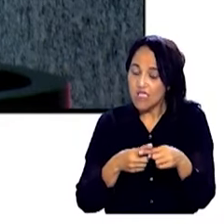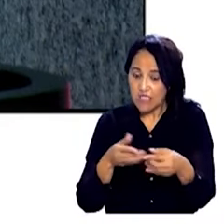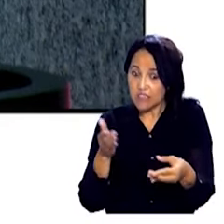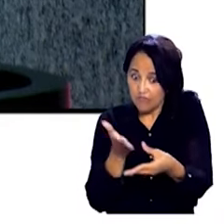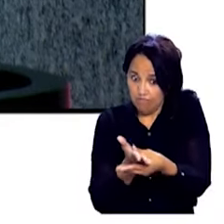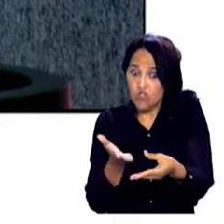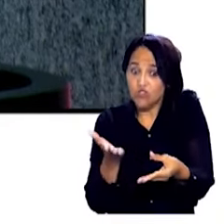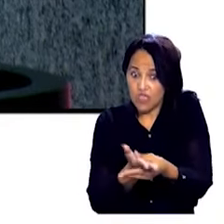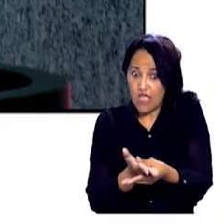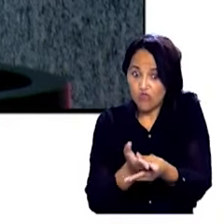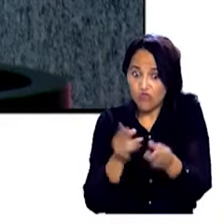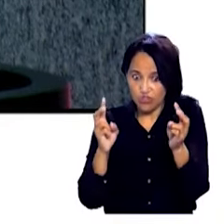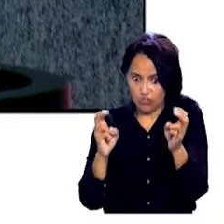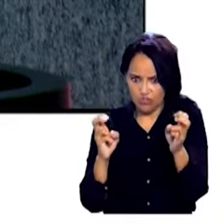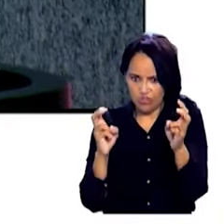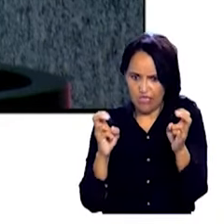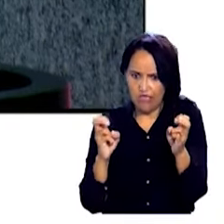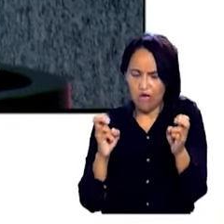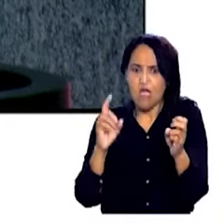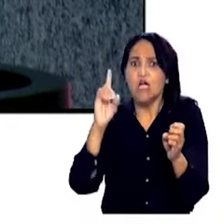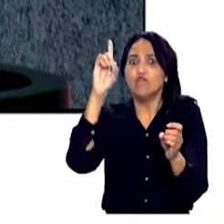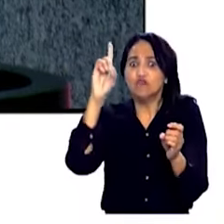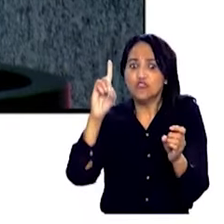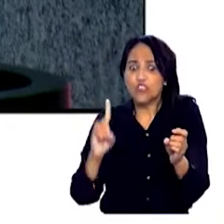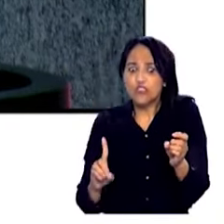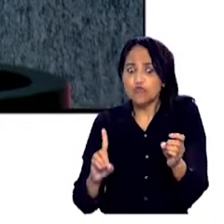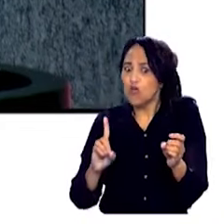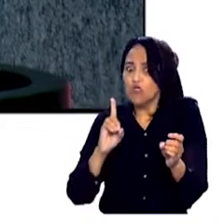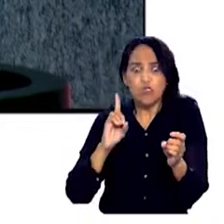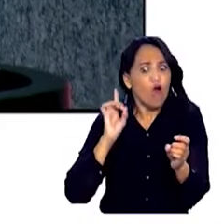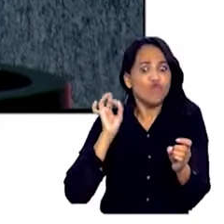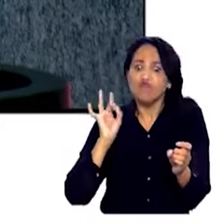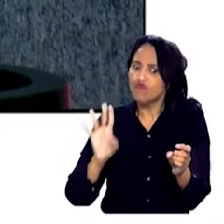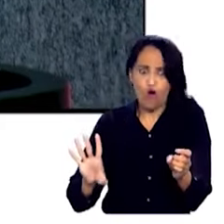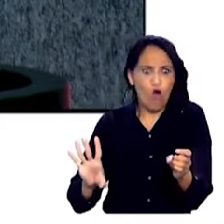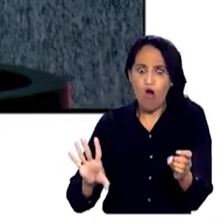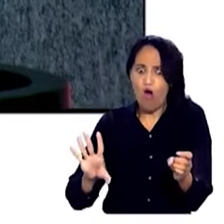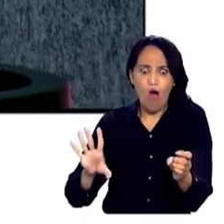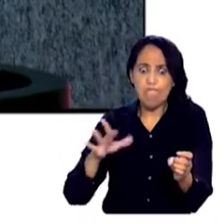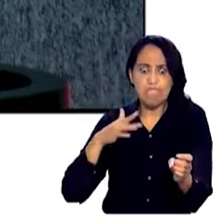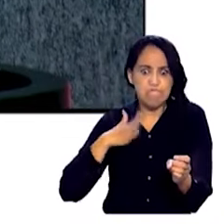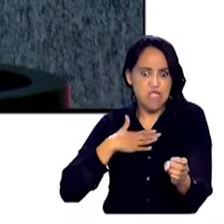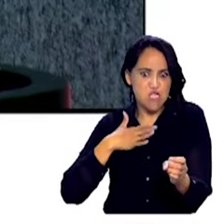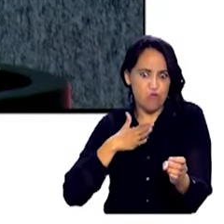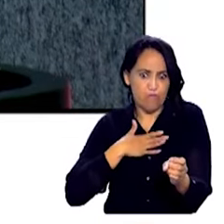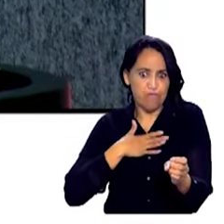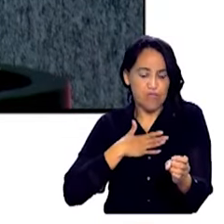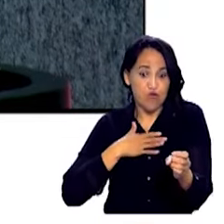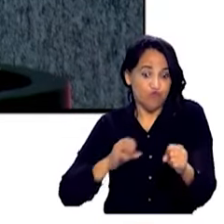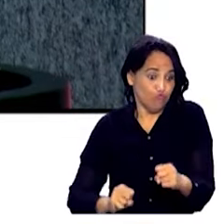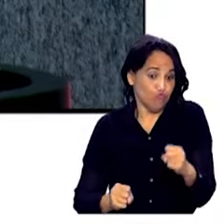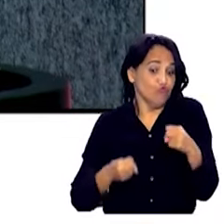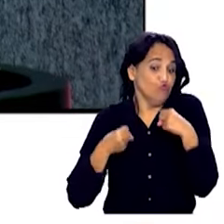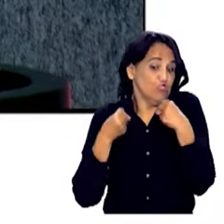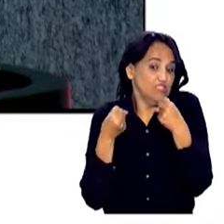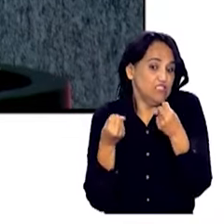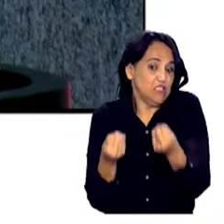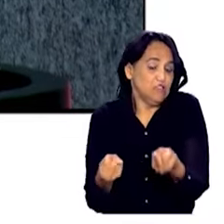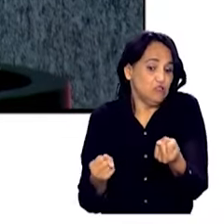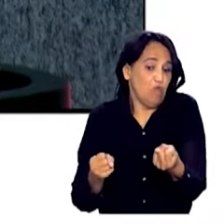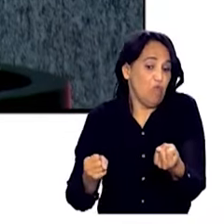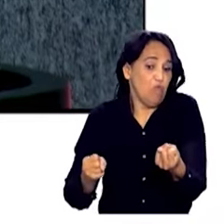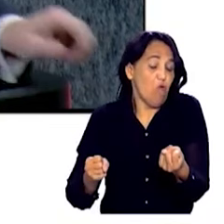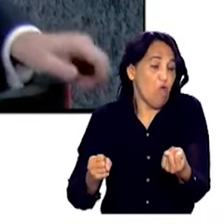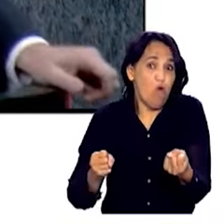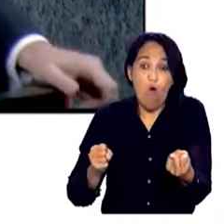eu não tô lutando pelo meu direito mas pelo Direito de uma categoria grande de pessoas eu tô lutando aqui para eu t tendo que explicar a relevância